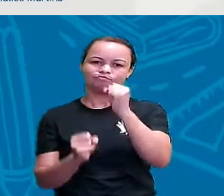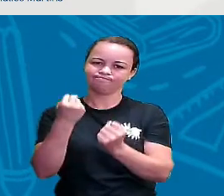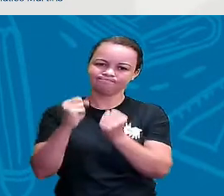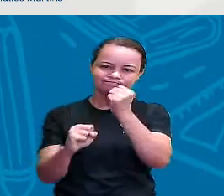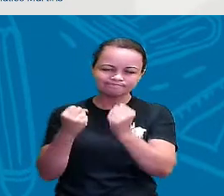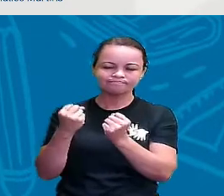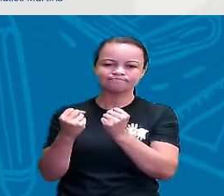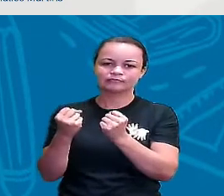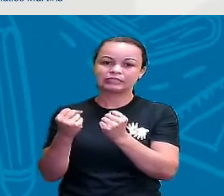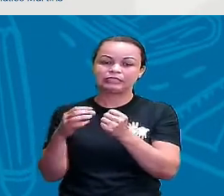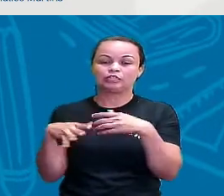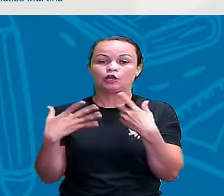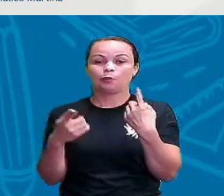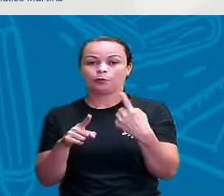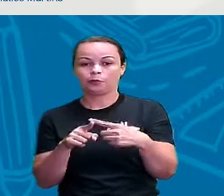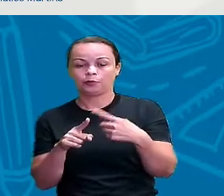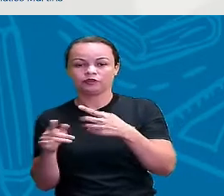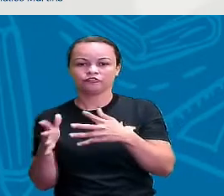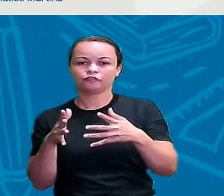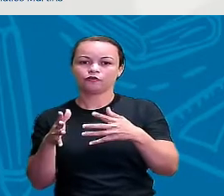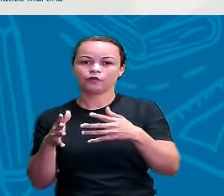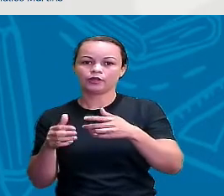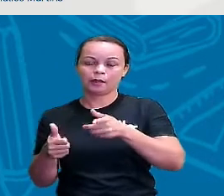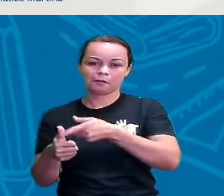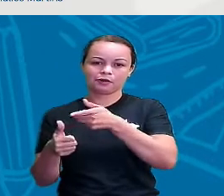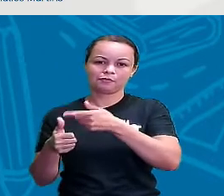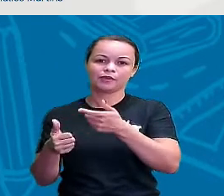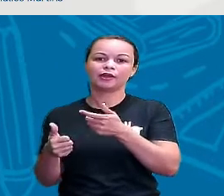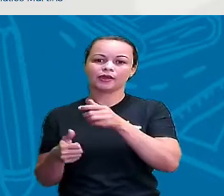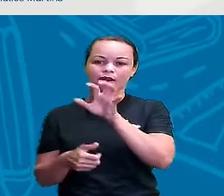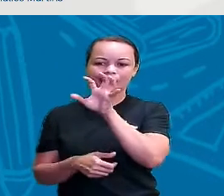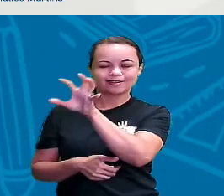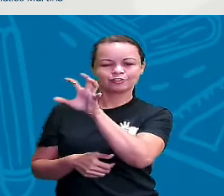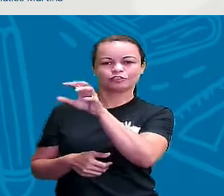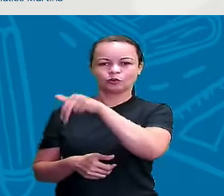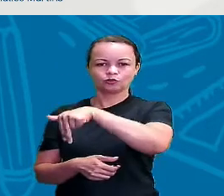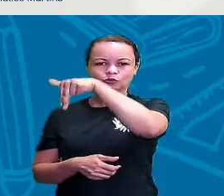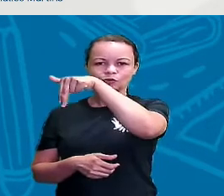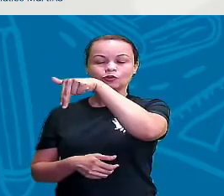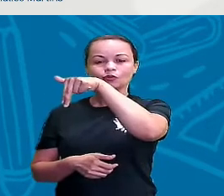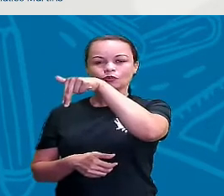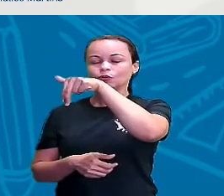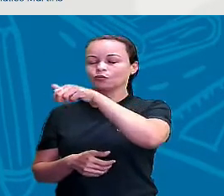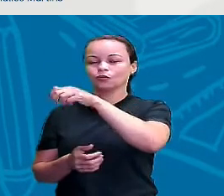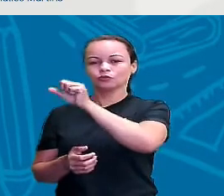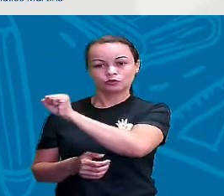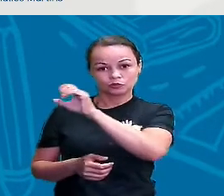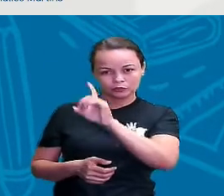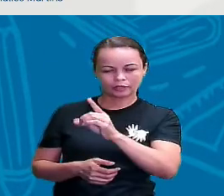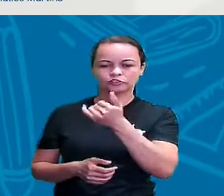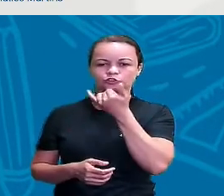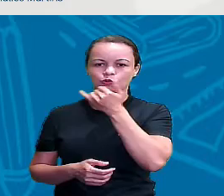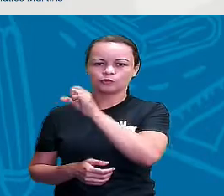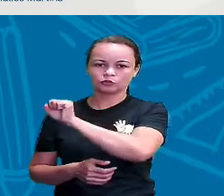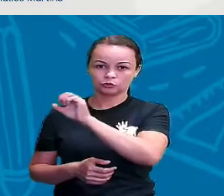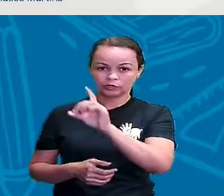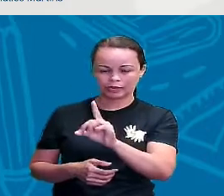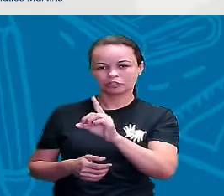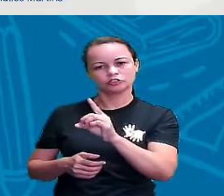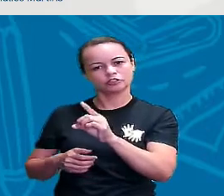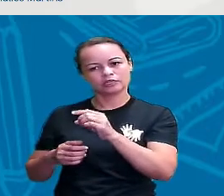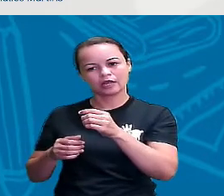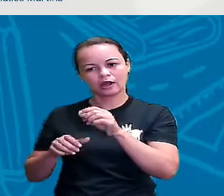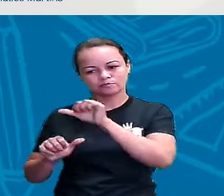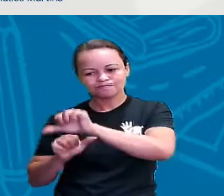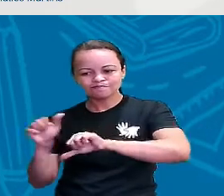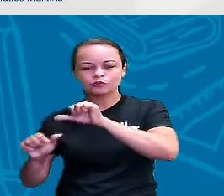industrialização, né, porque foi a primeira região do Brasil a passar por esse processo, né, e aí a oferecer também